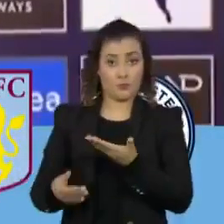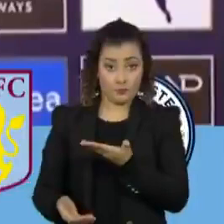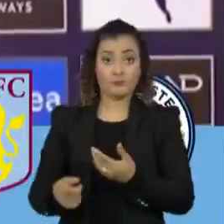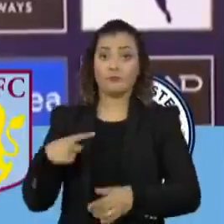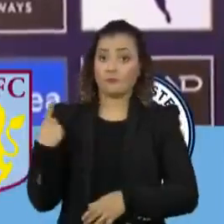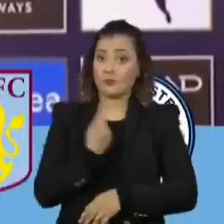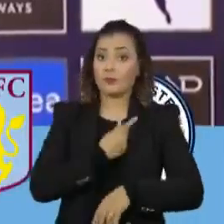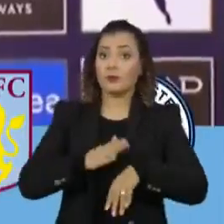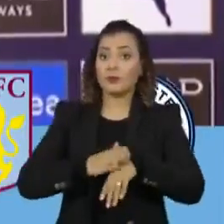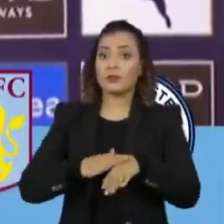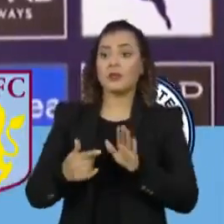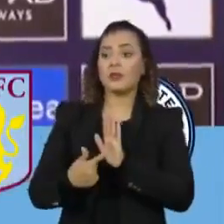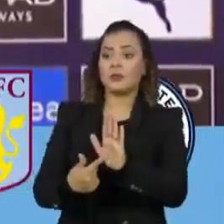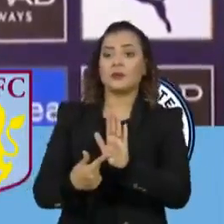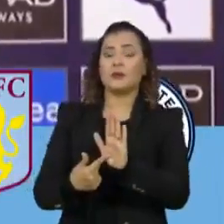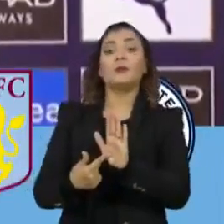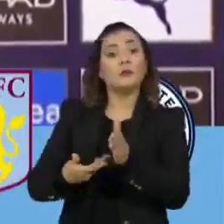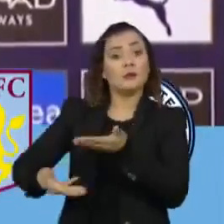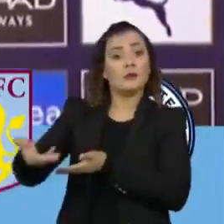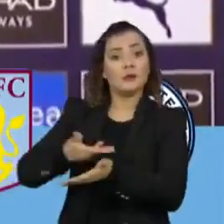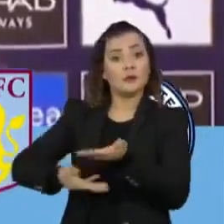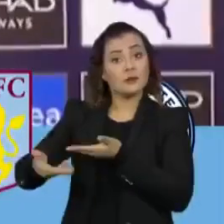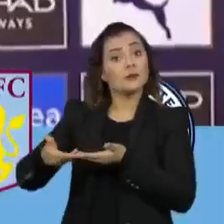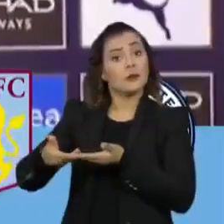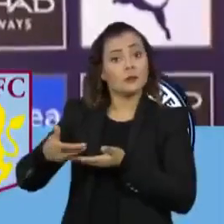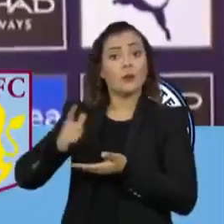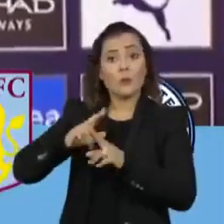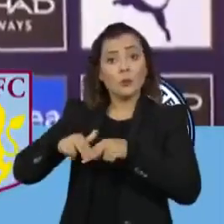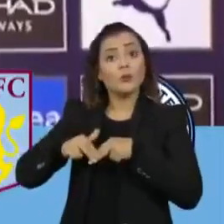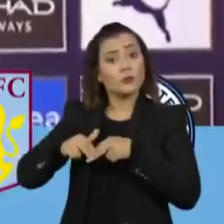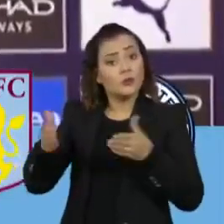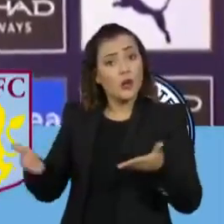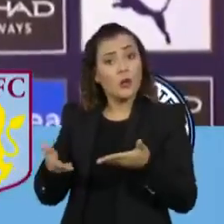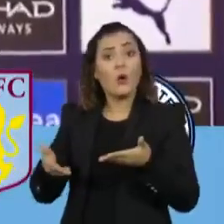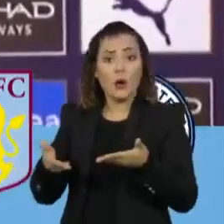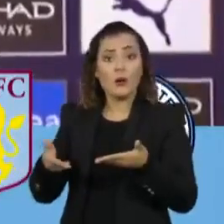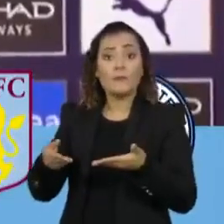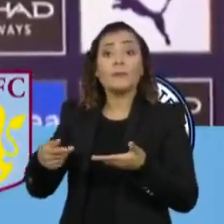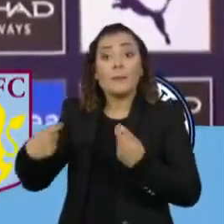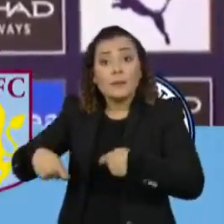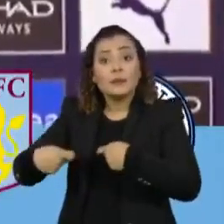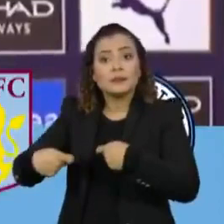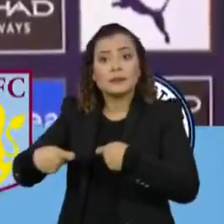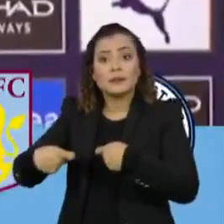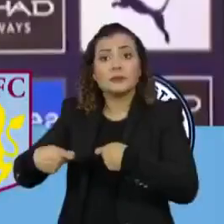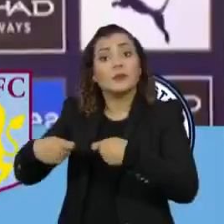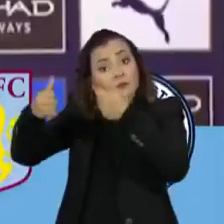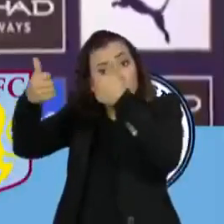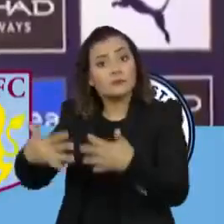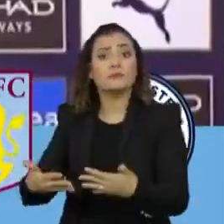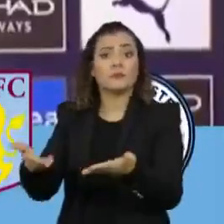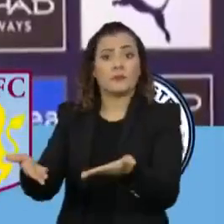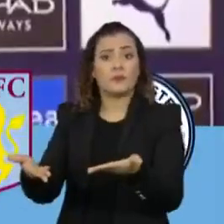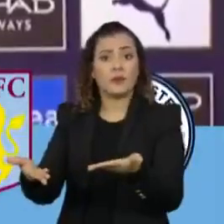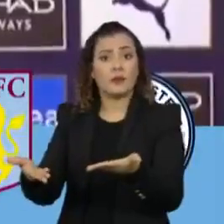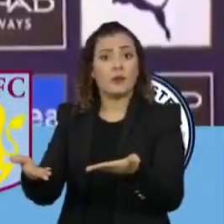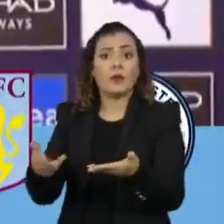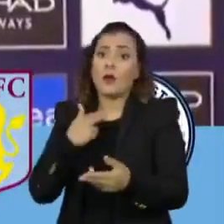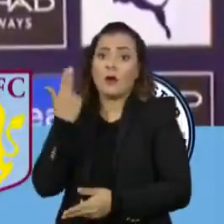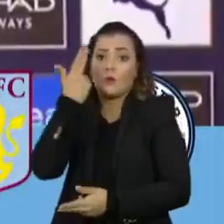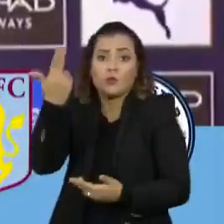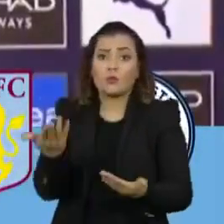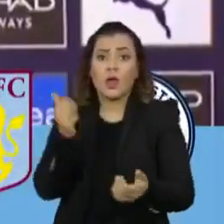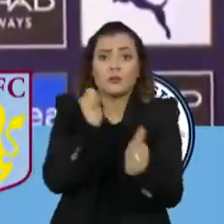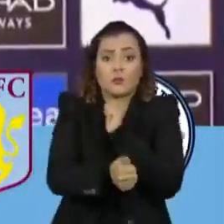esgotos one the relation between the airport and success da reforma no Word don't need don't need a soul is